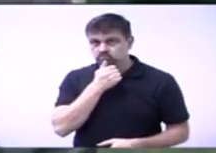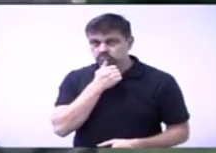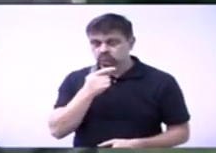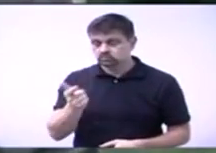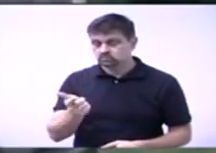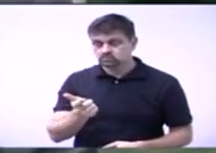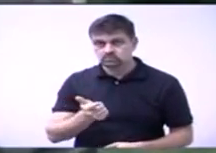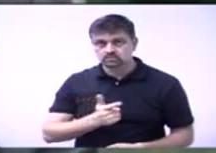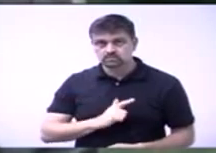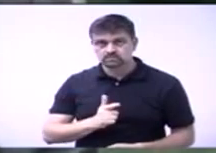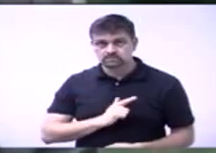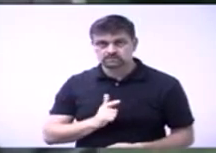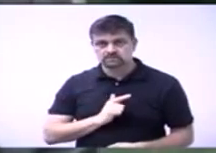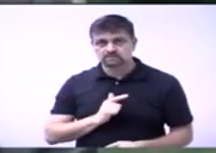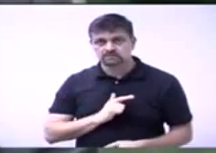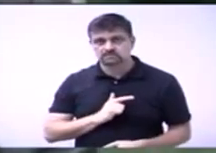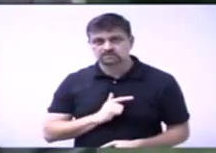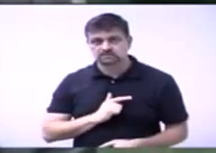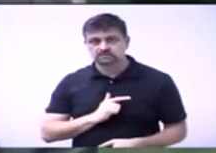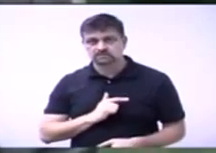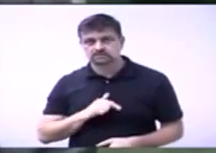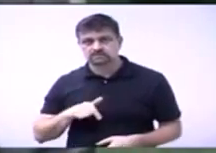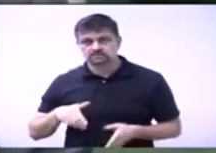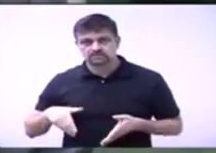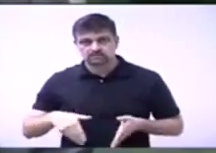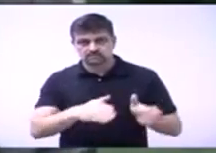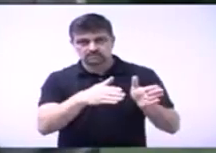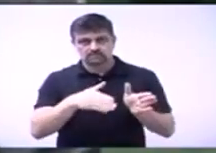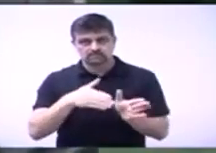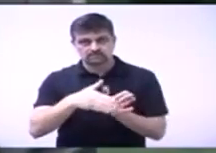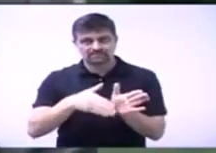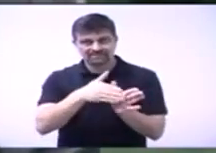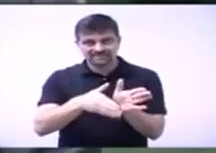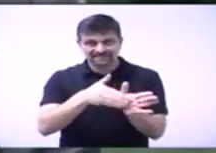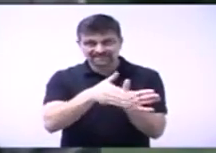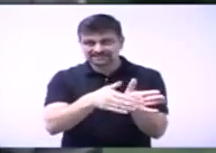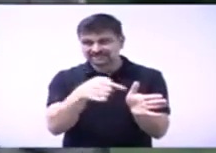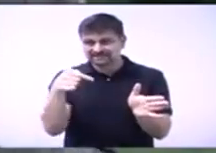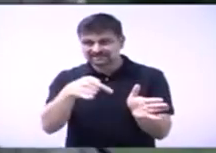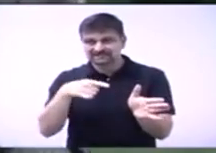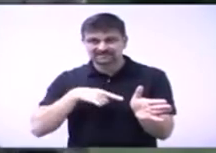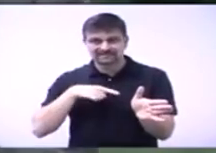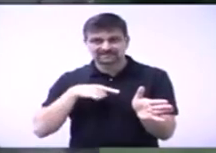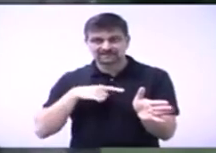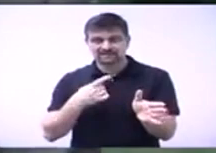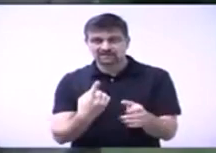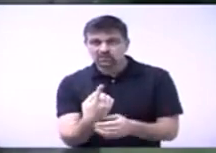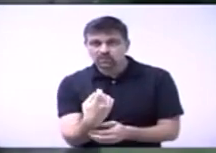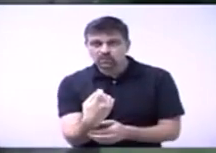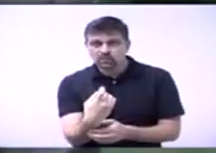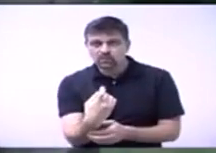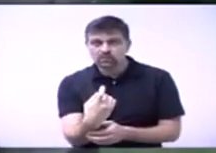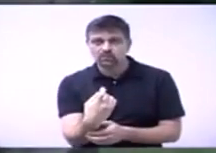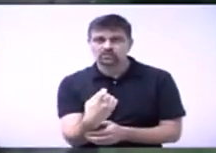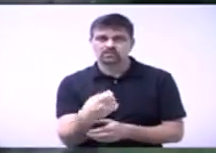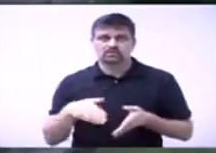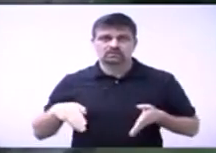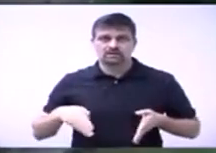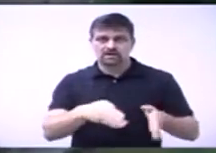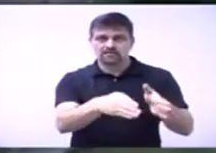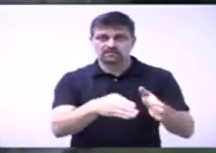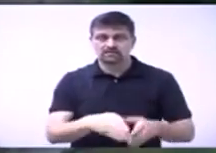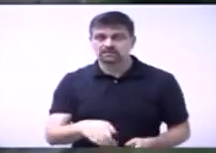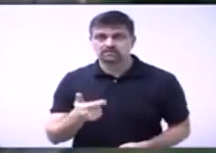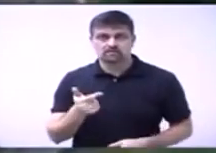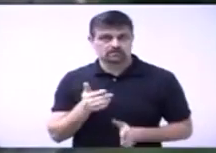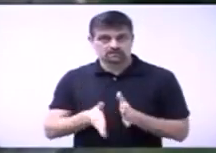temos para atravessar o rio é a única passagem, não que havia do trem, mas